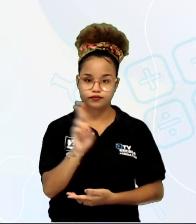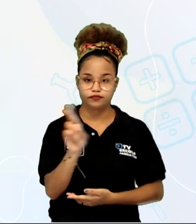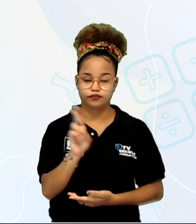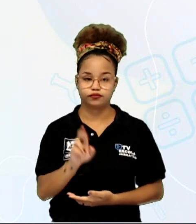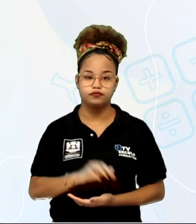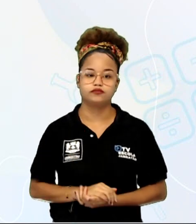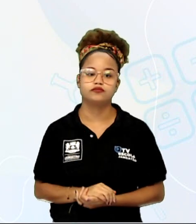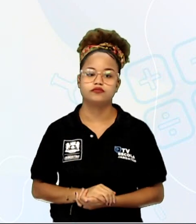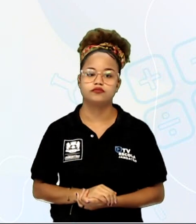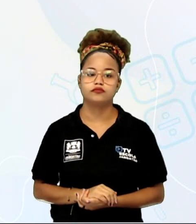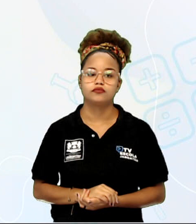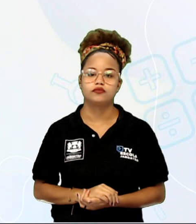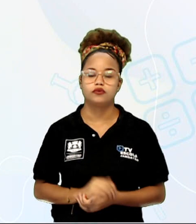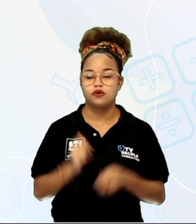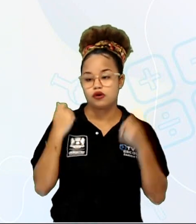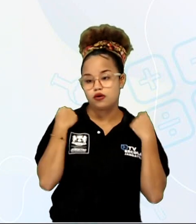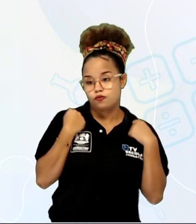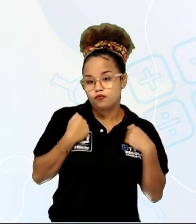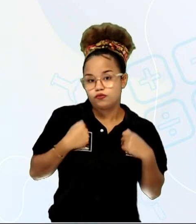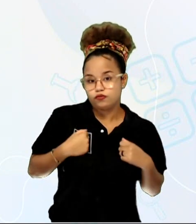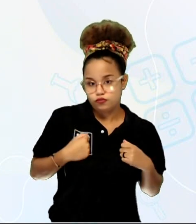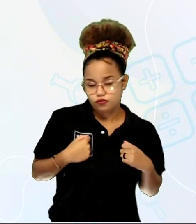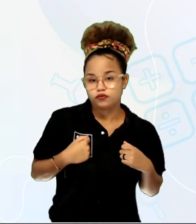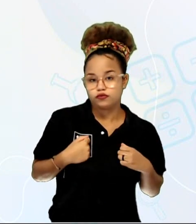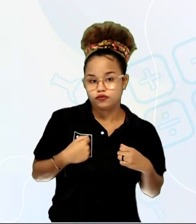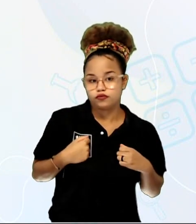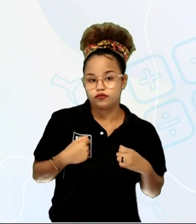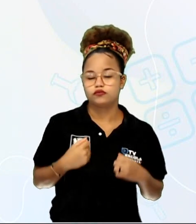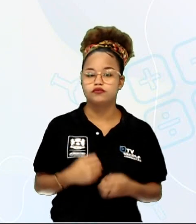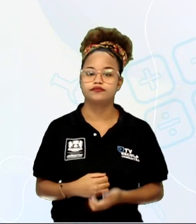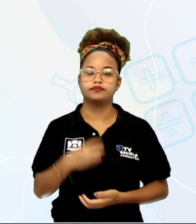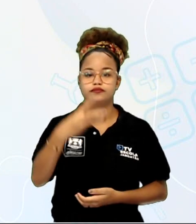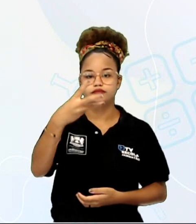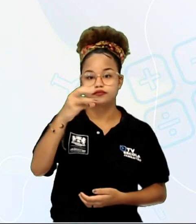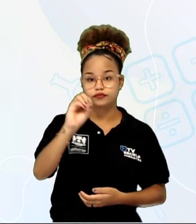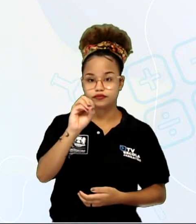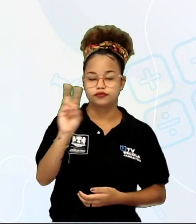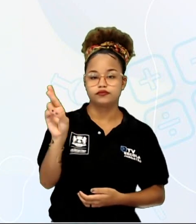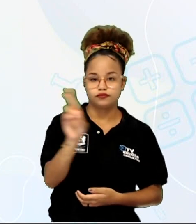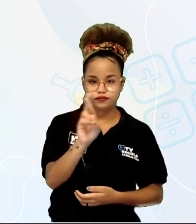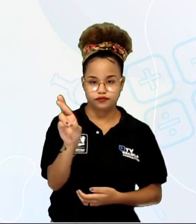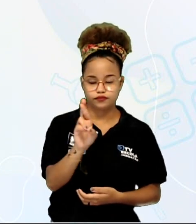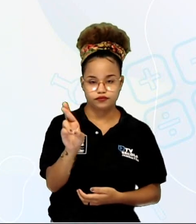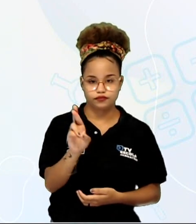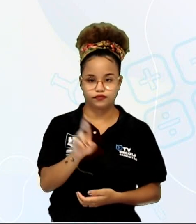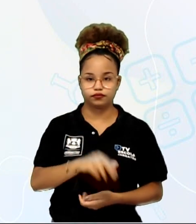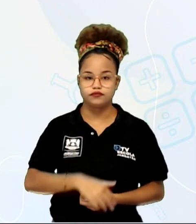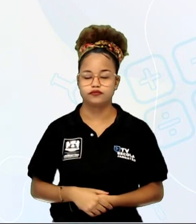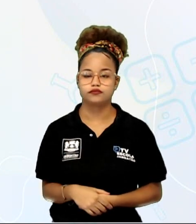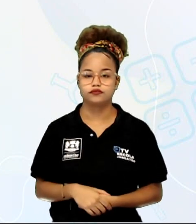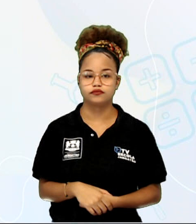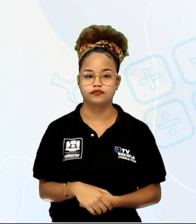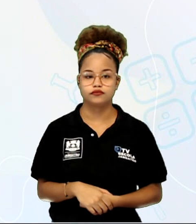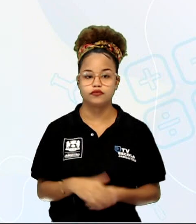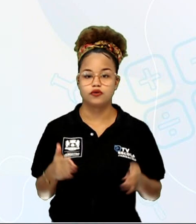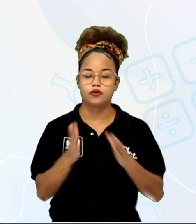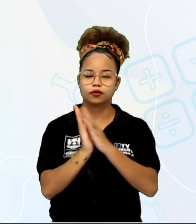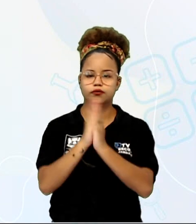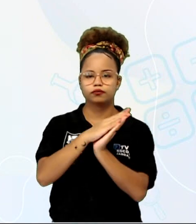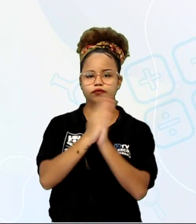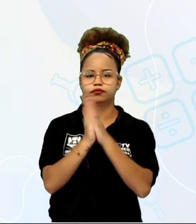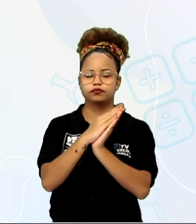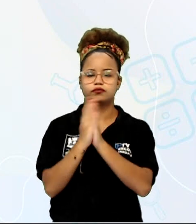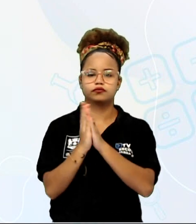R$ 2. Essa mochila ou lancheira custa R$ 30. A